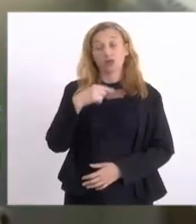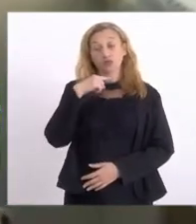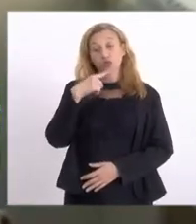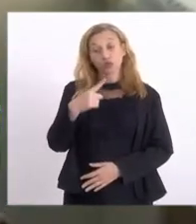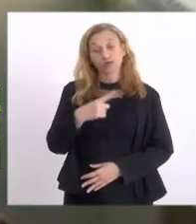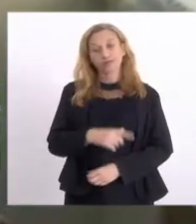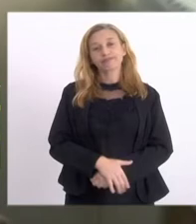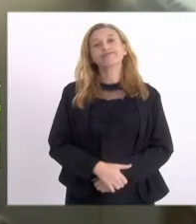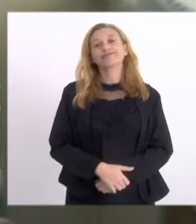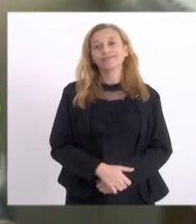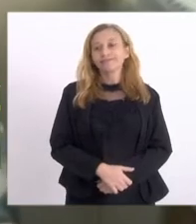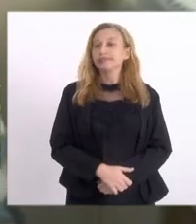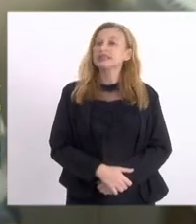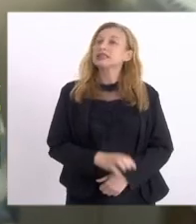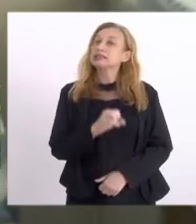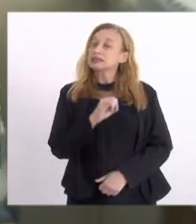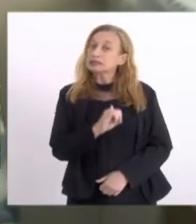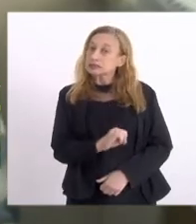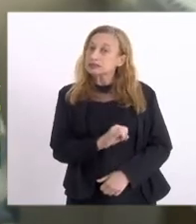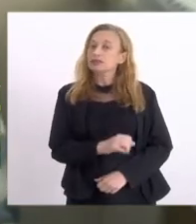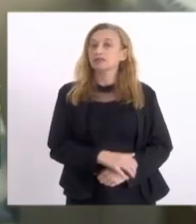dúvida se isso é